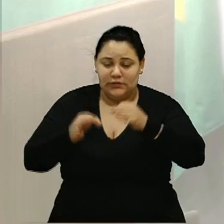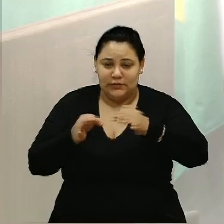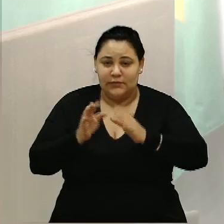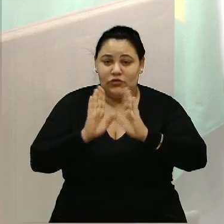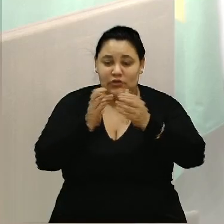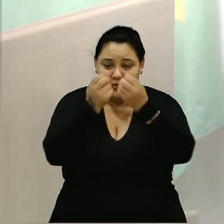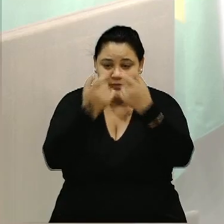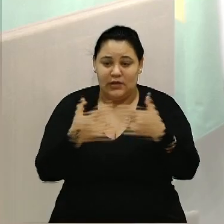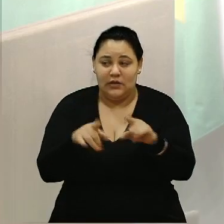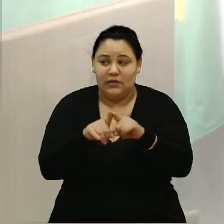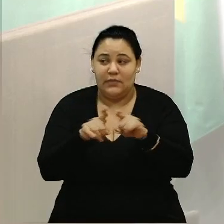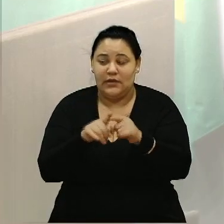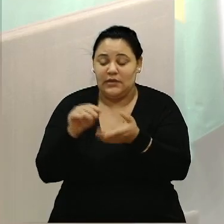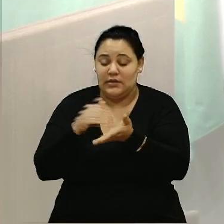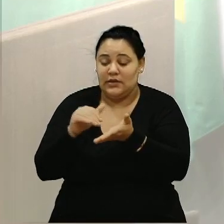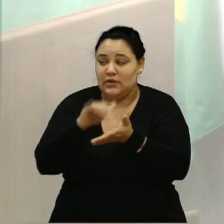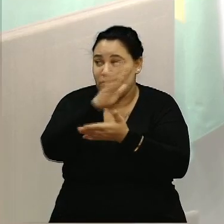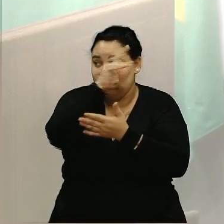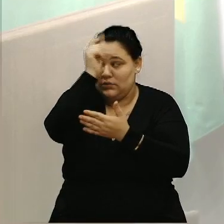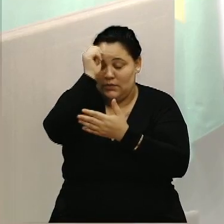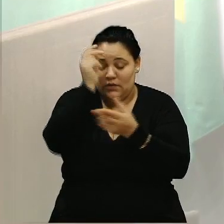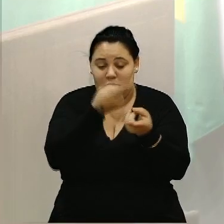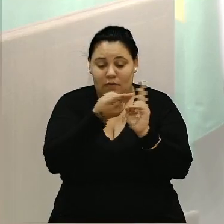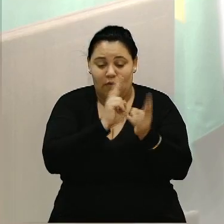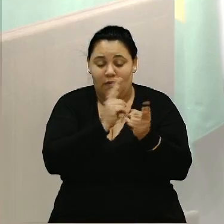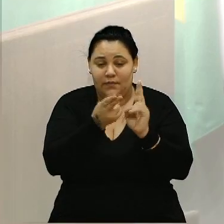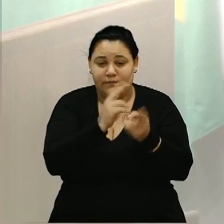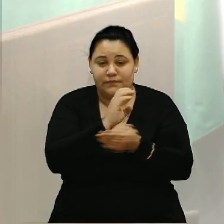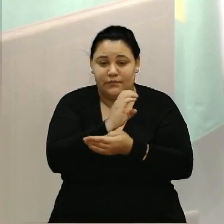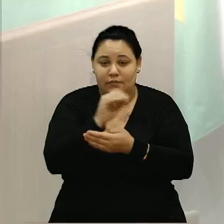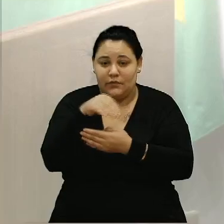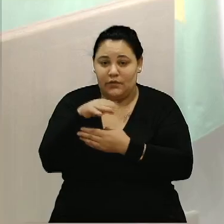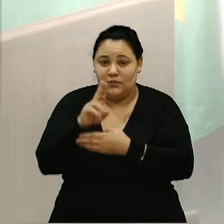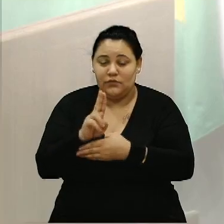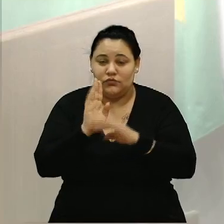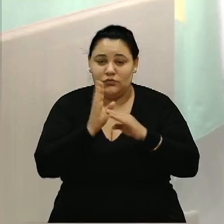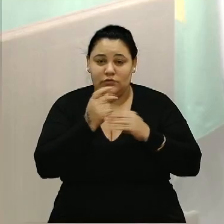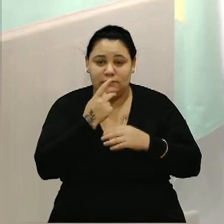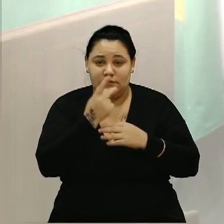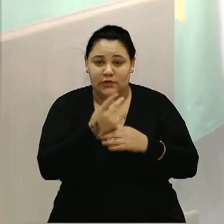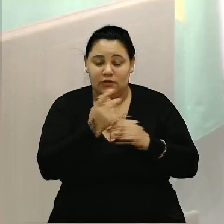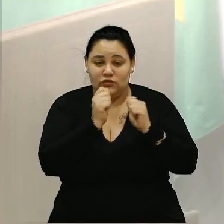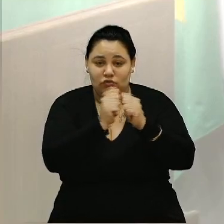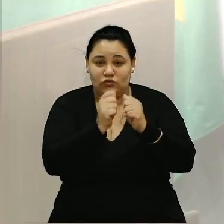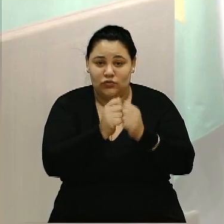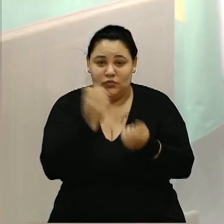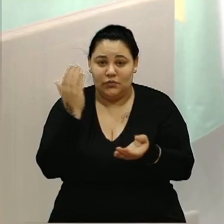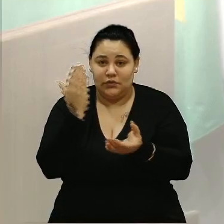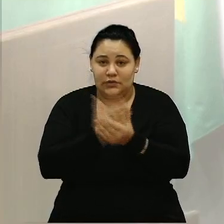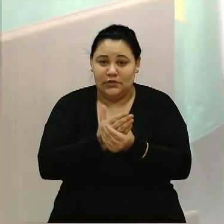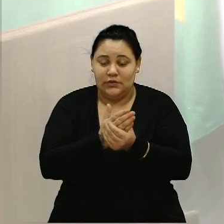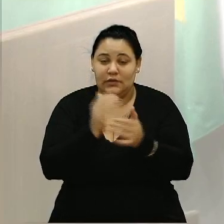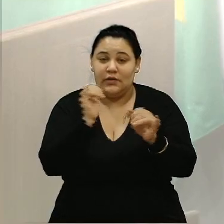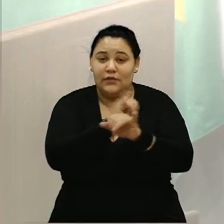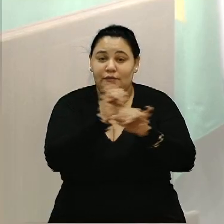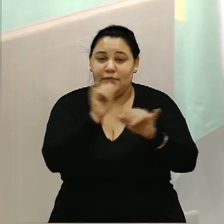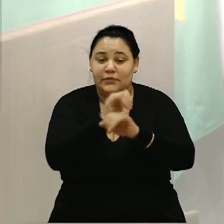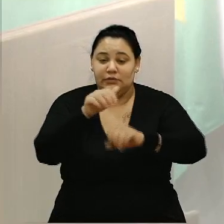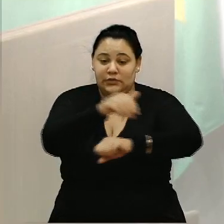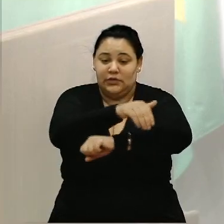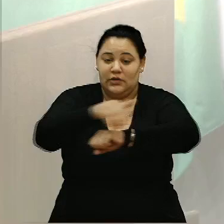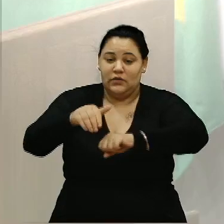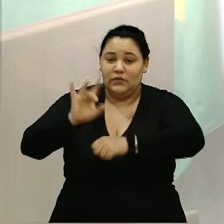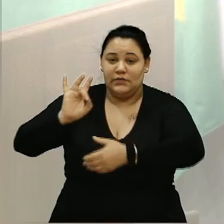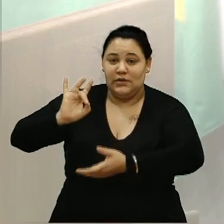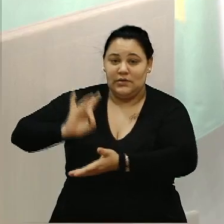Baixado, a Secretaria Municipal de Urbanismo, SMU, manifestou-se junto ao processo, informando que a via em questão a ser